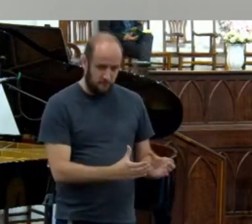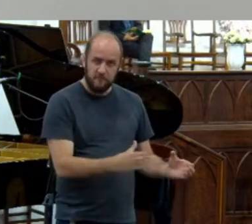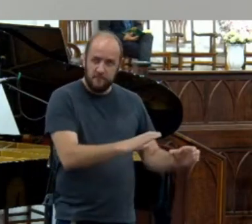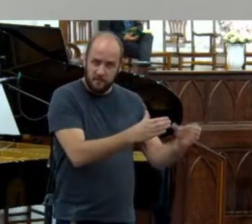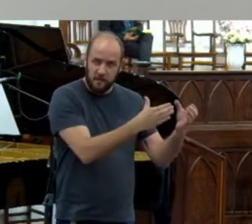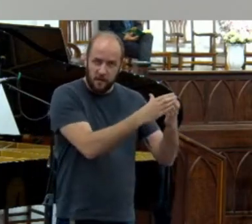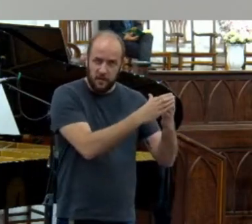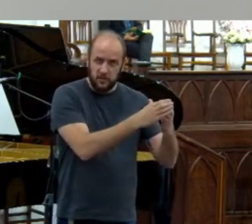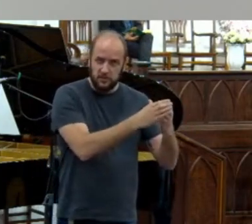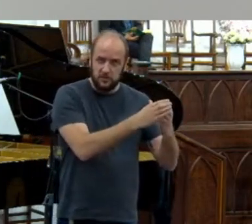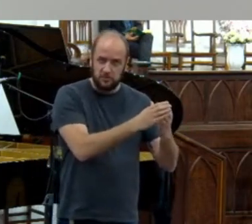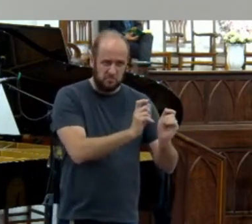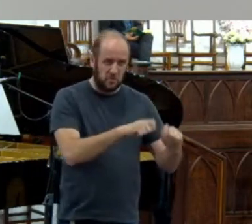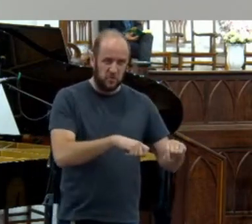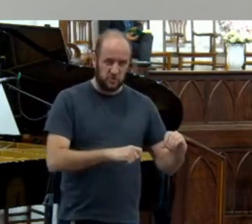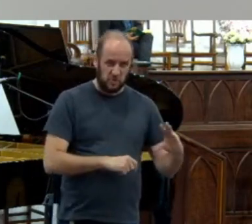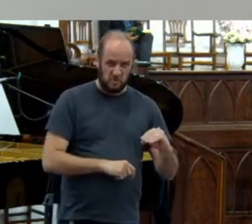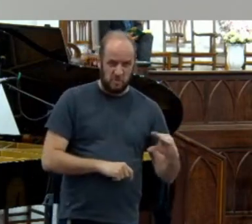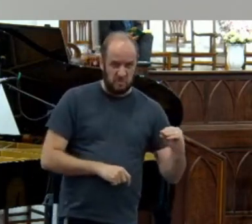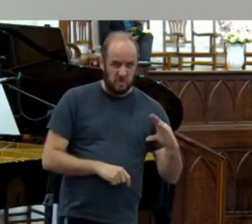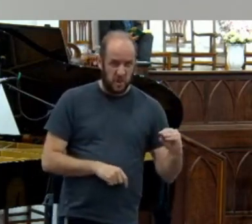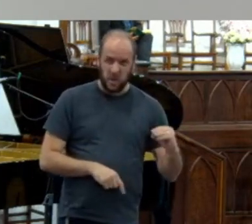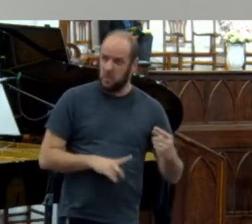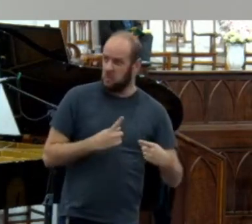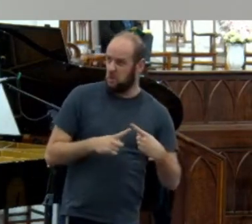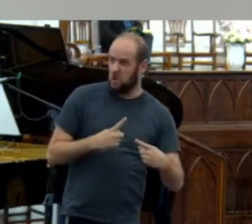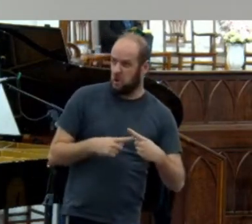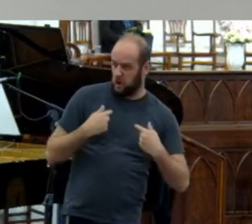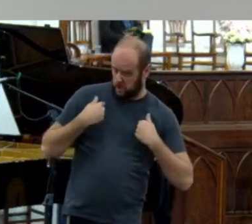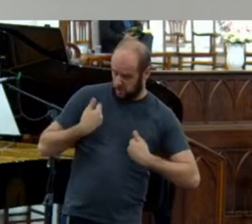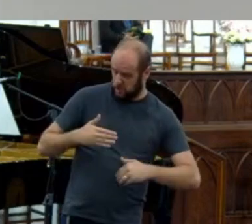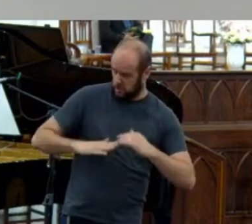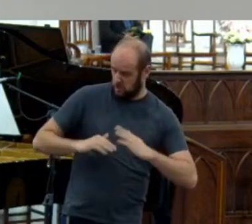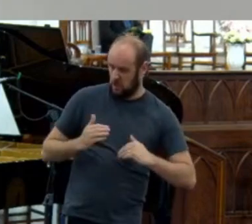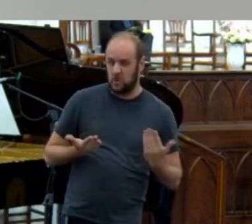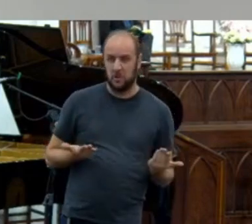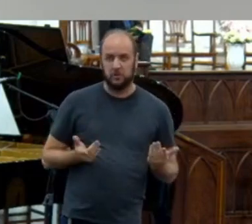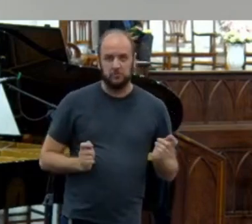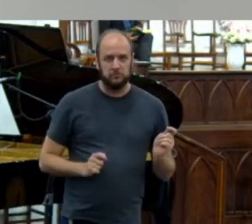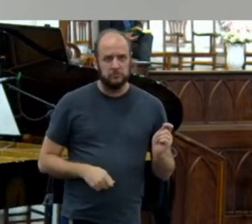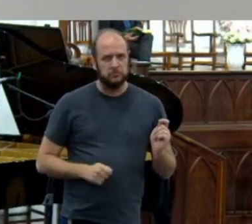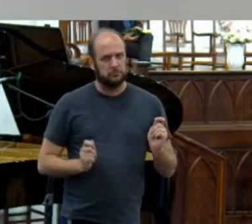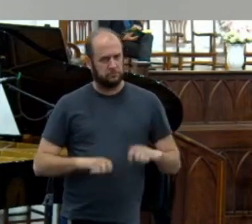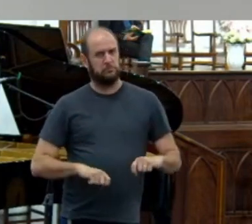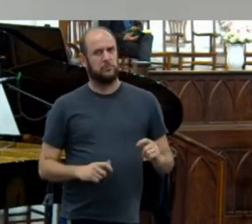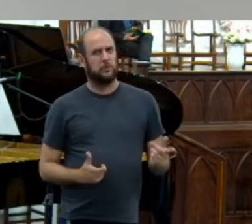não pode dizer ao moldador: por que me fizeste assim?